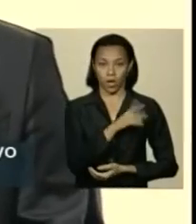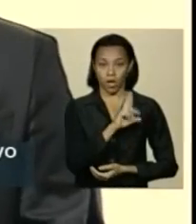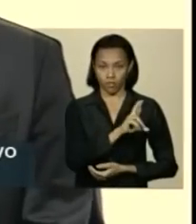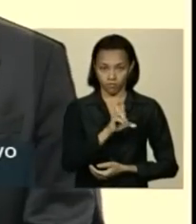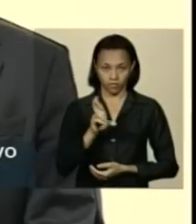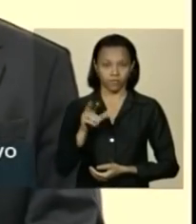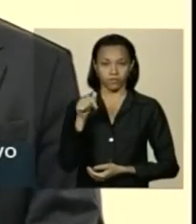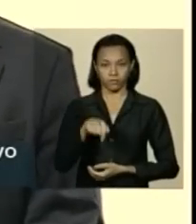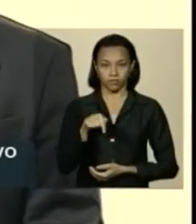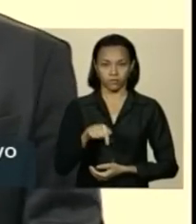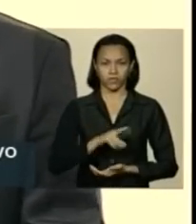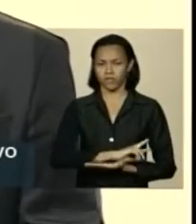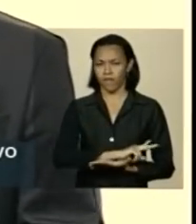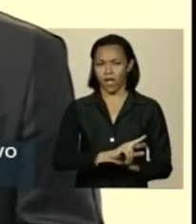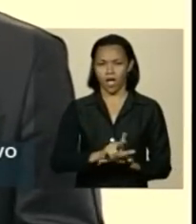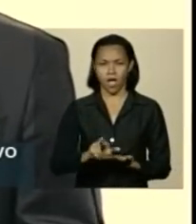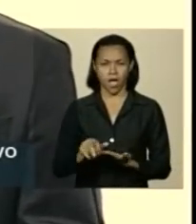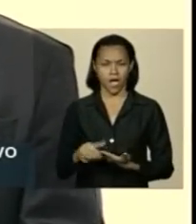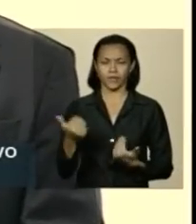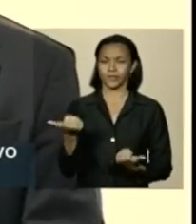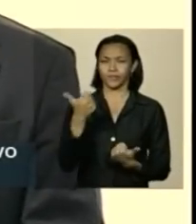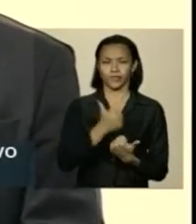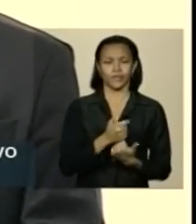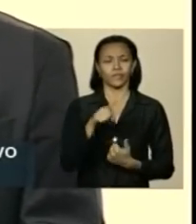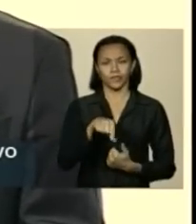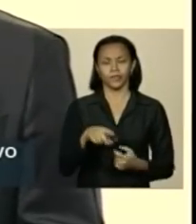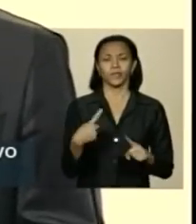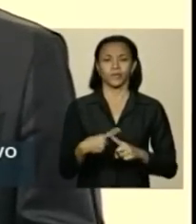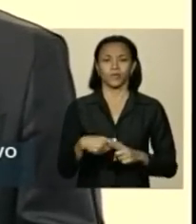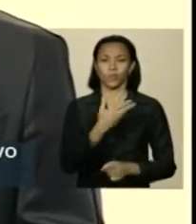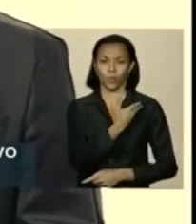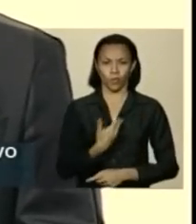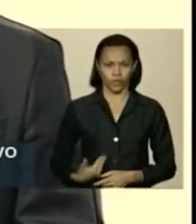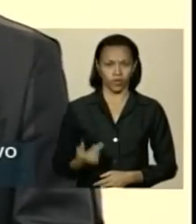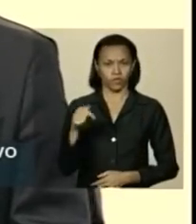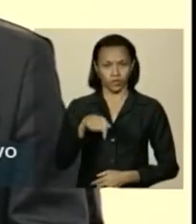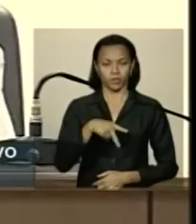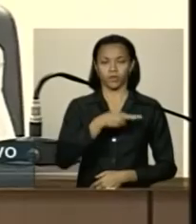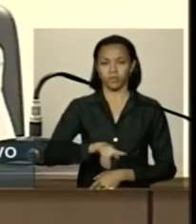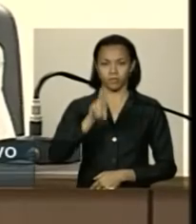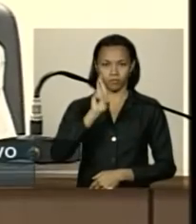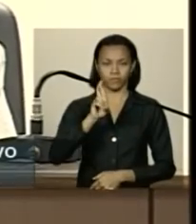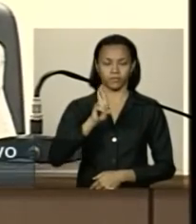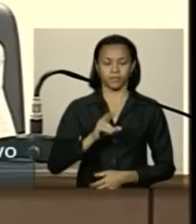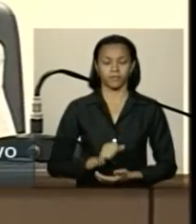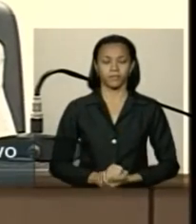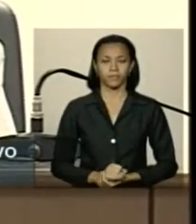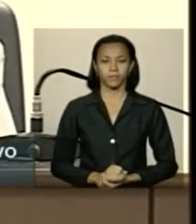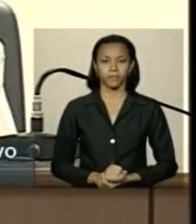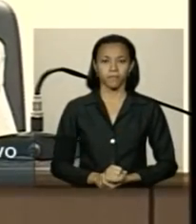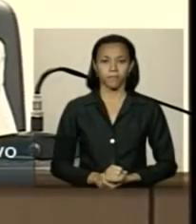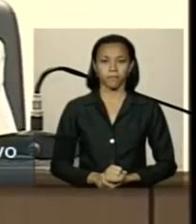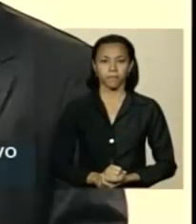representantes dos diversos Ministérios e órgãos públicos federais que aqui estão presentes eh